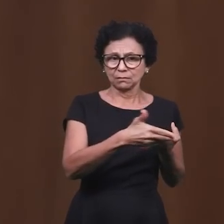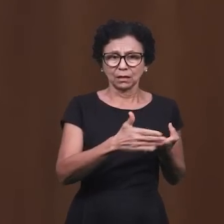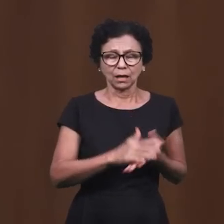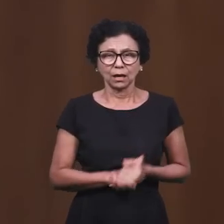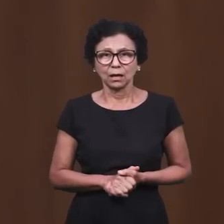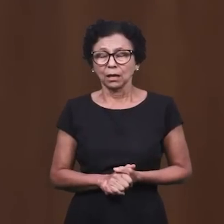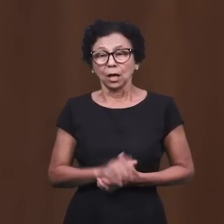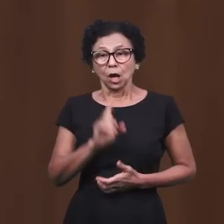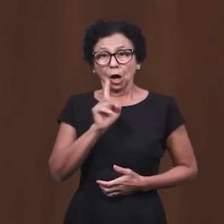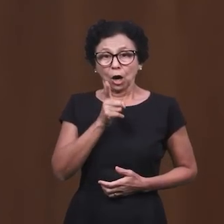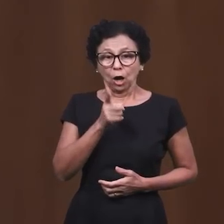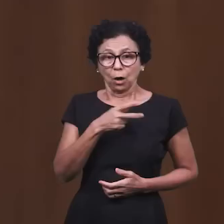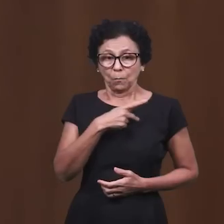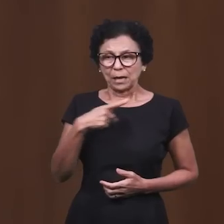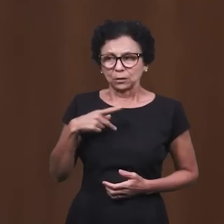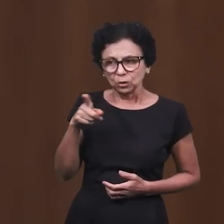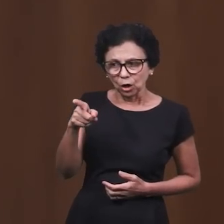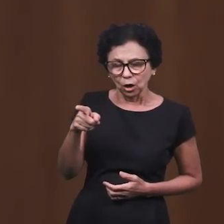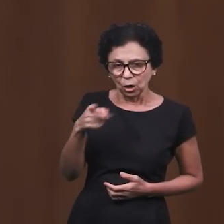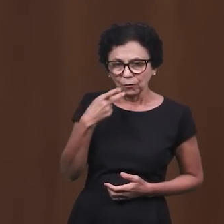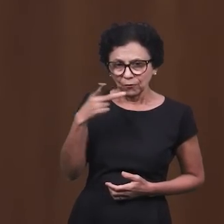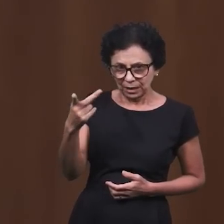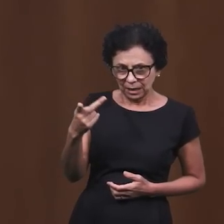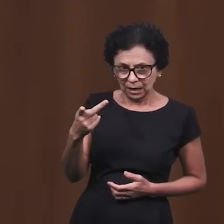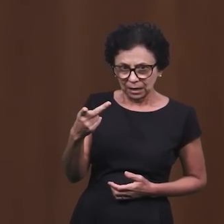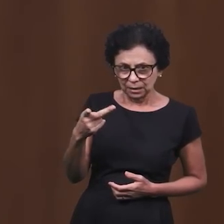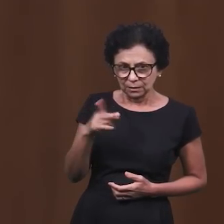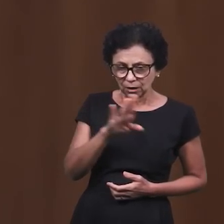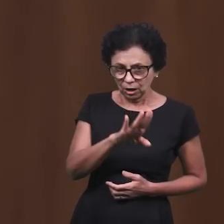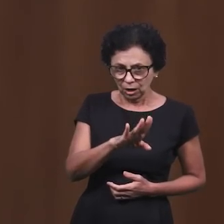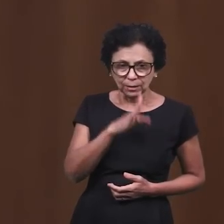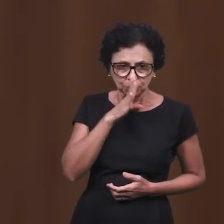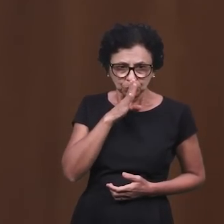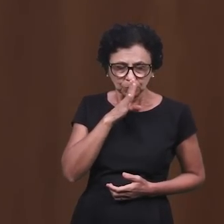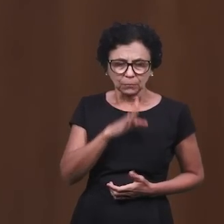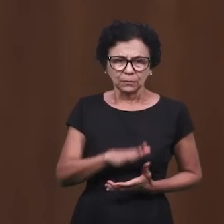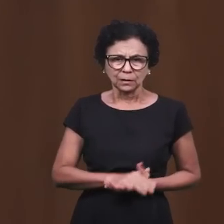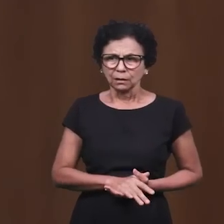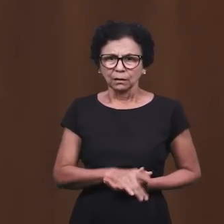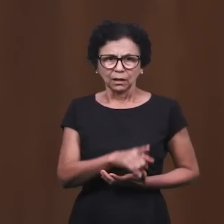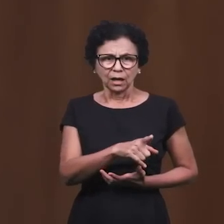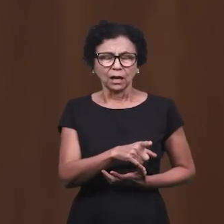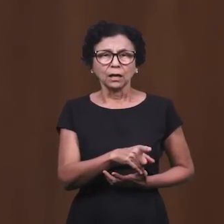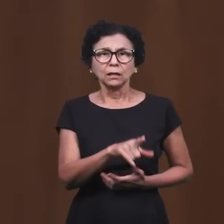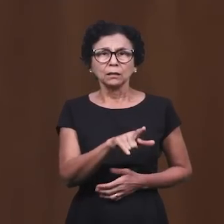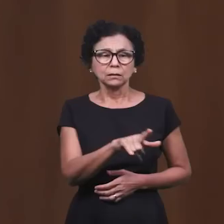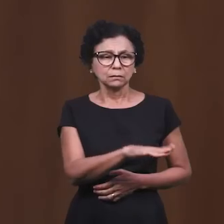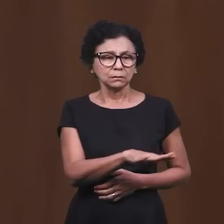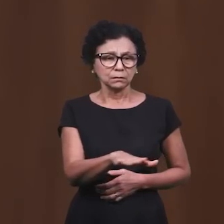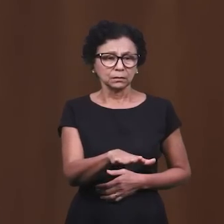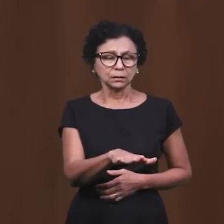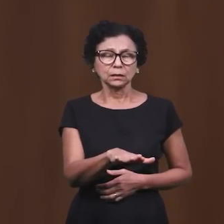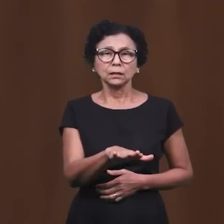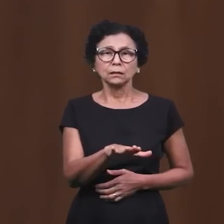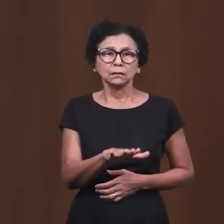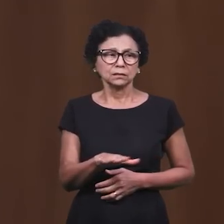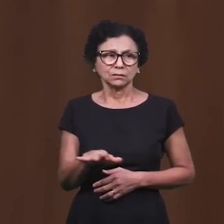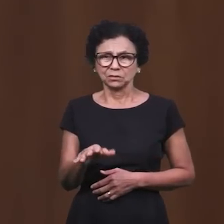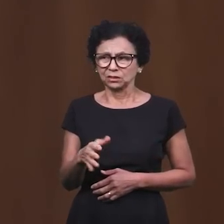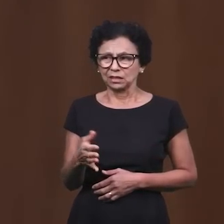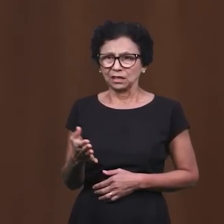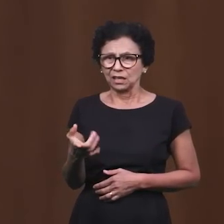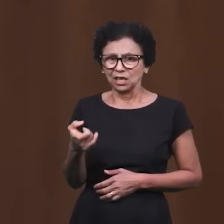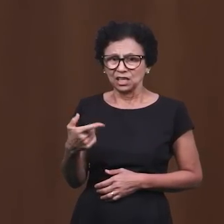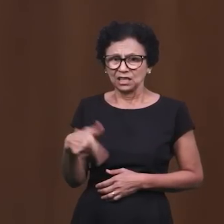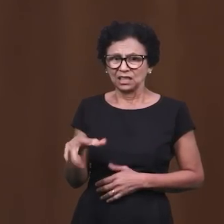do pastor, a ter medo dos cultos e coisa e tal. Aquilo tudo vai se tornando um peso na vida da criança, e depois, quando ele cresce, ele não vai querer mais ir para a